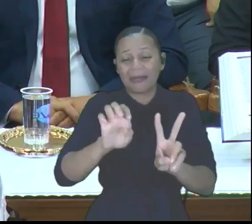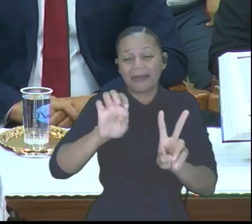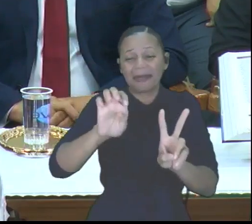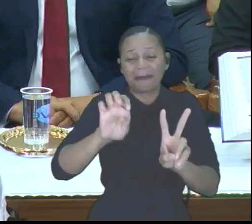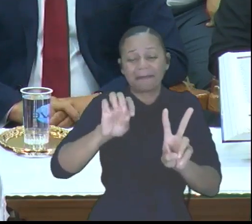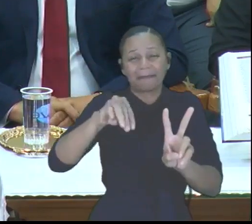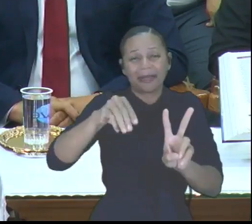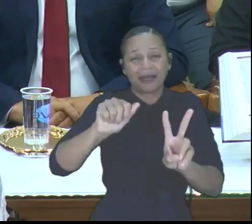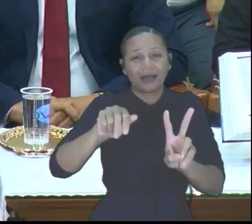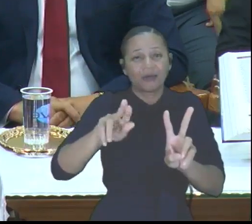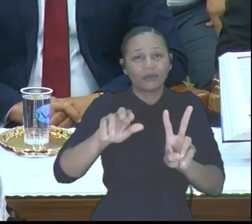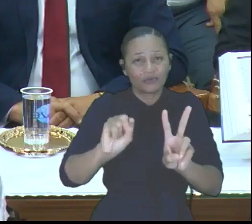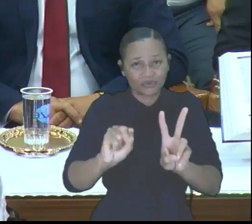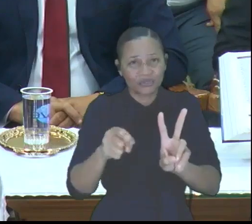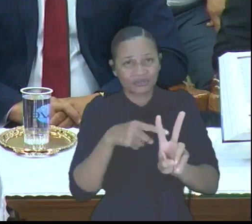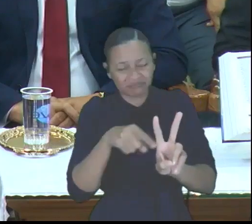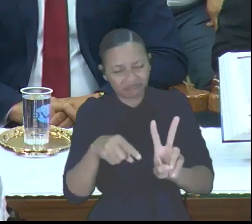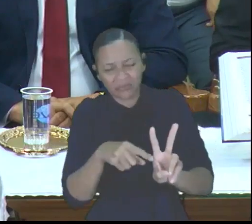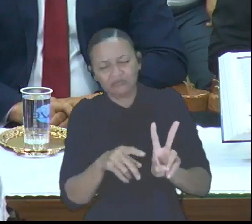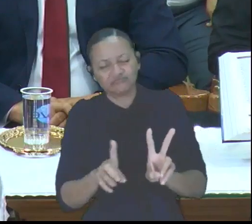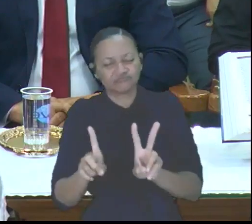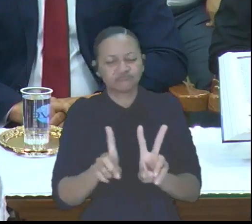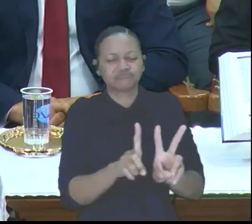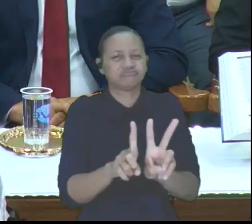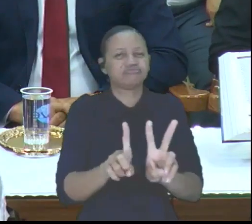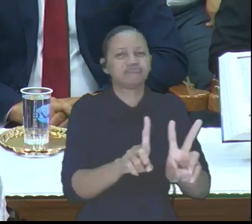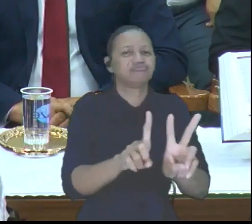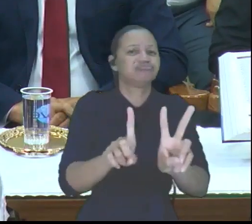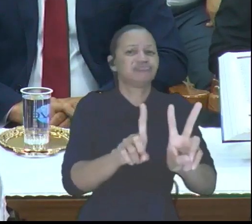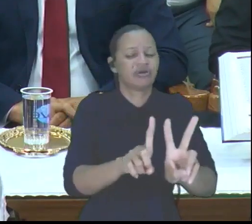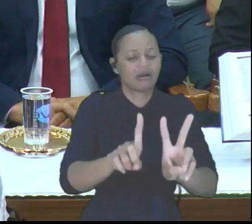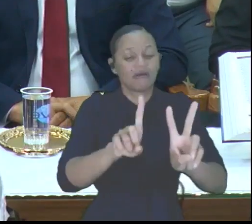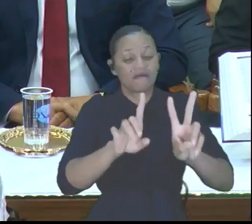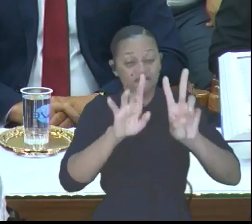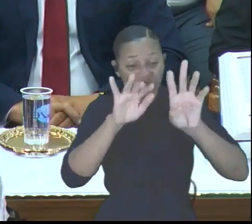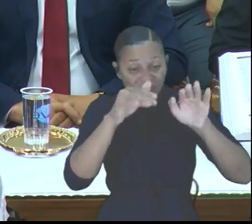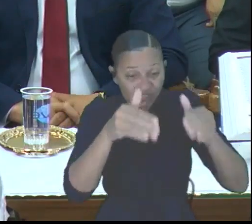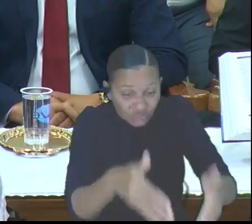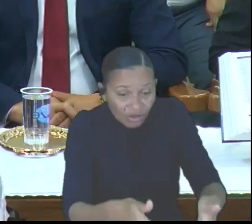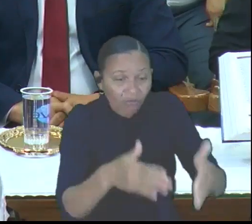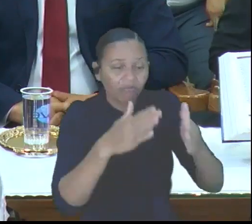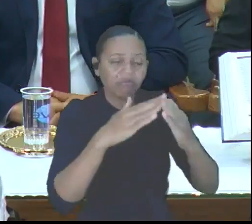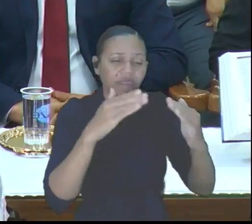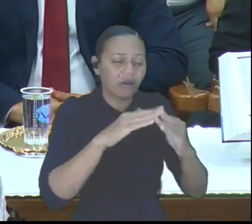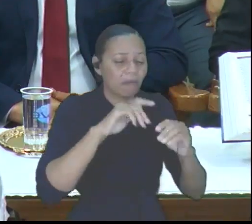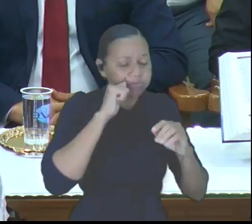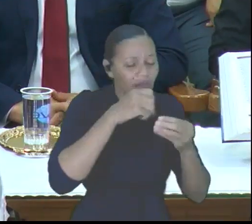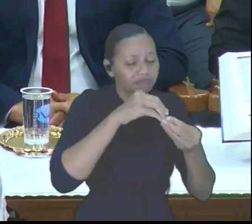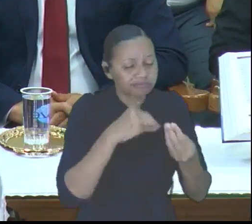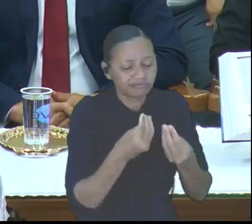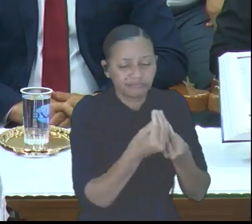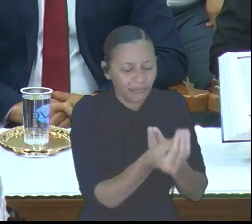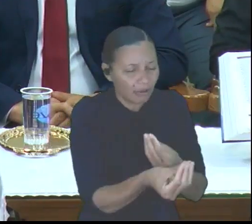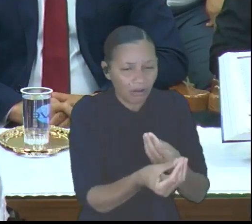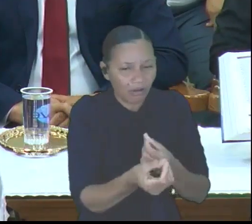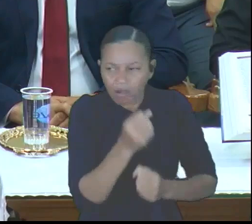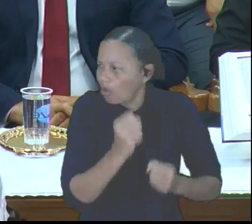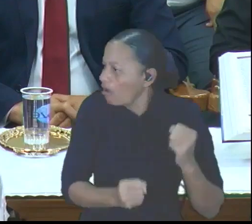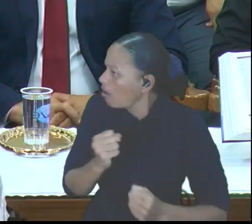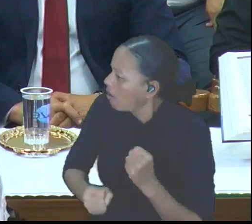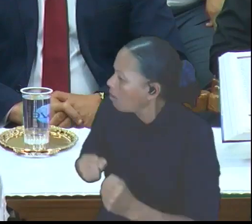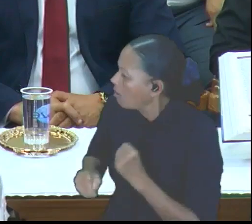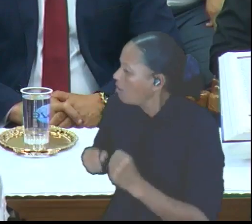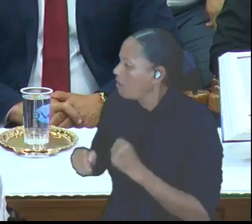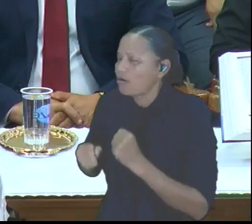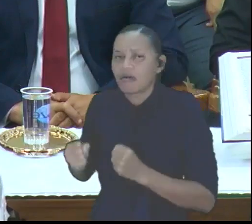E diz, e foi com eles caminhando o tempo inteiro. Quando chegou em casa, partiu o pão. Voltaram correndo para o lugar